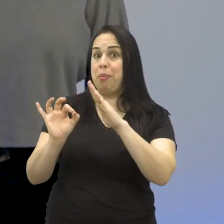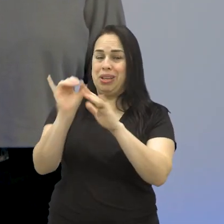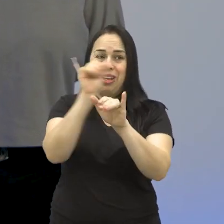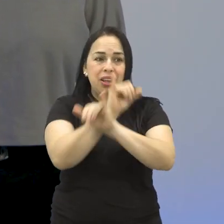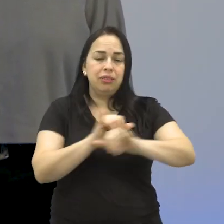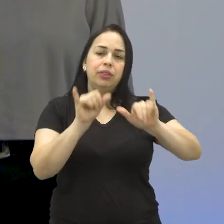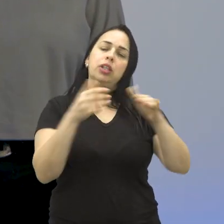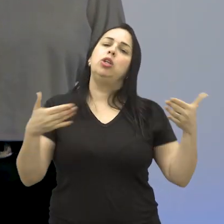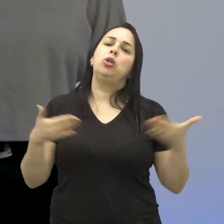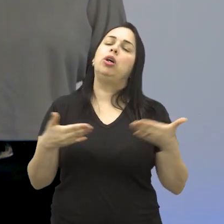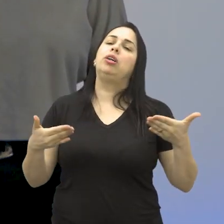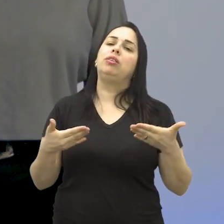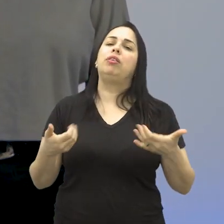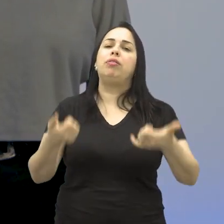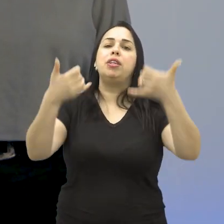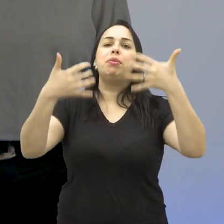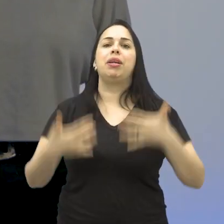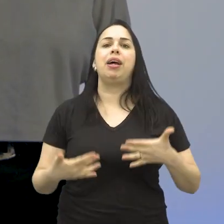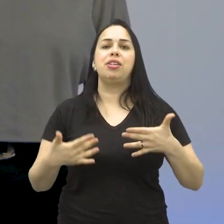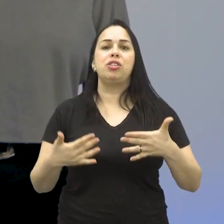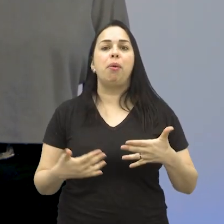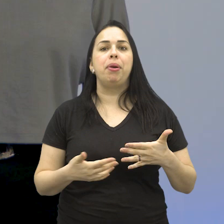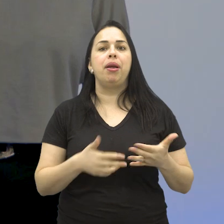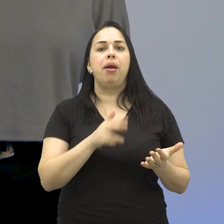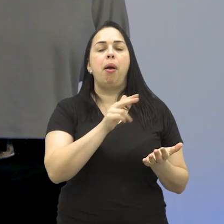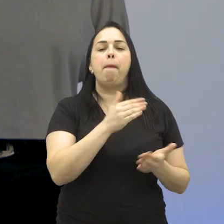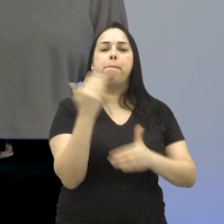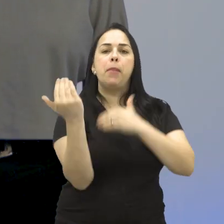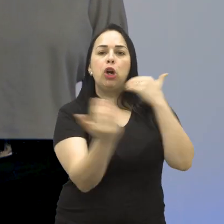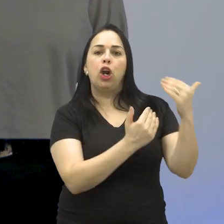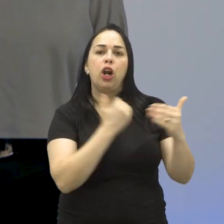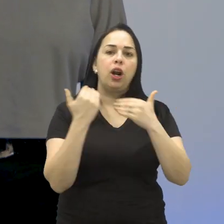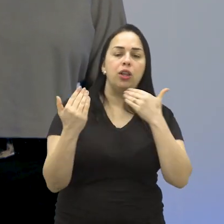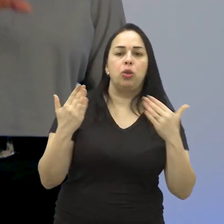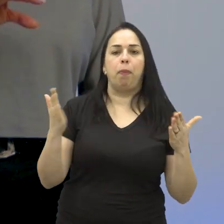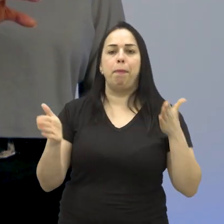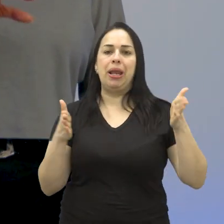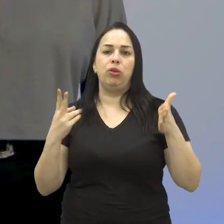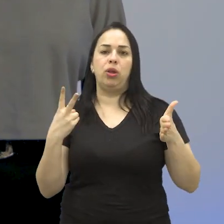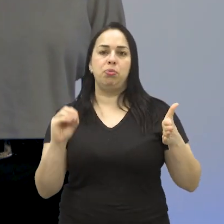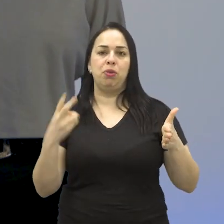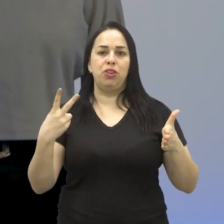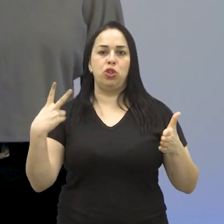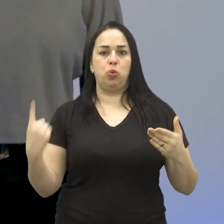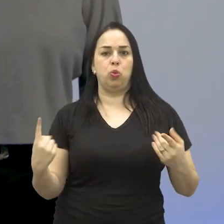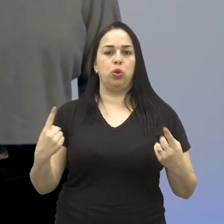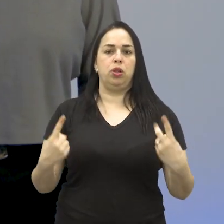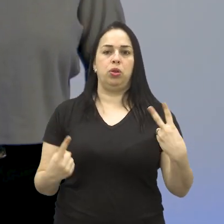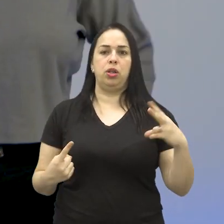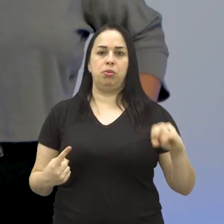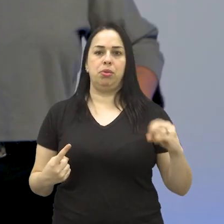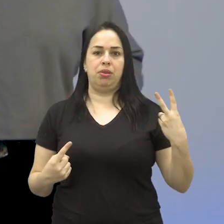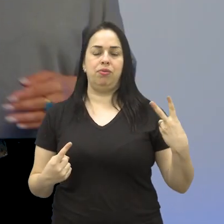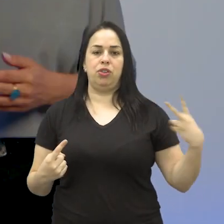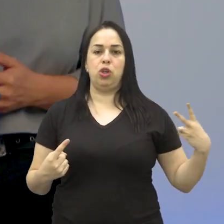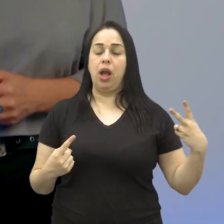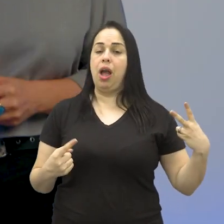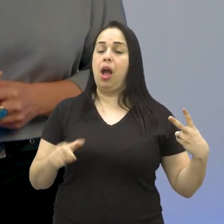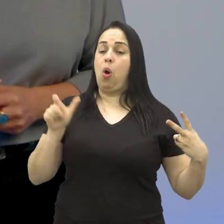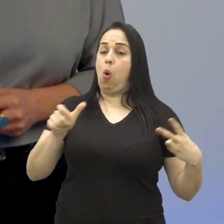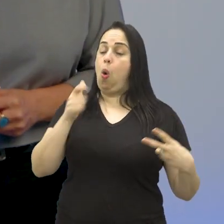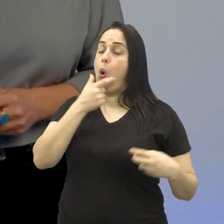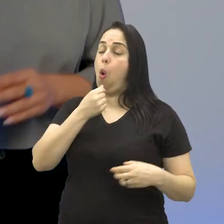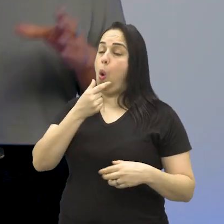pelo IBGE. E hoje a gente vai falar sobre óbitos registrados entre 2021 e 2022. A morte